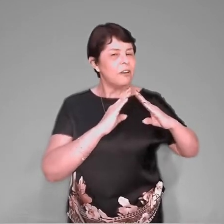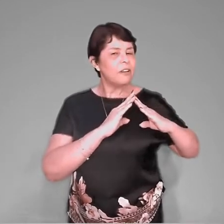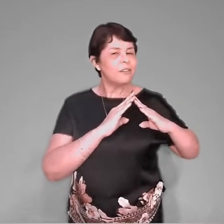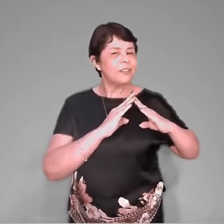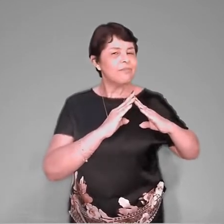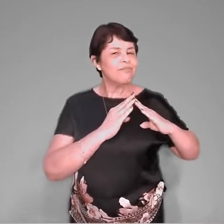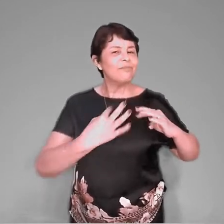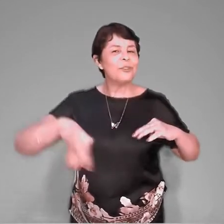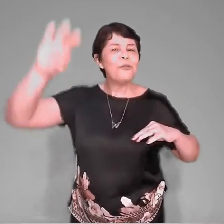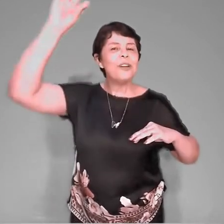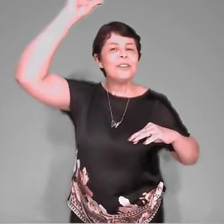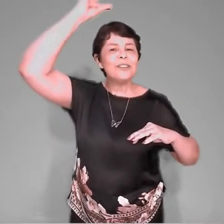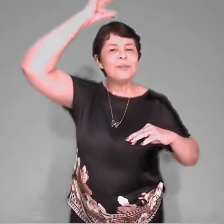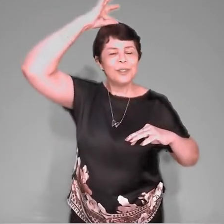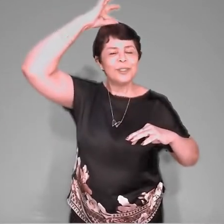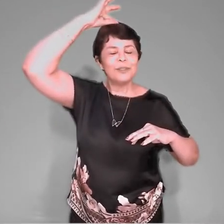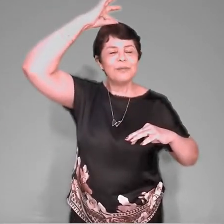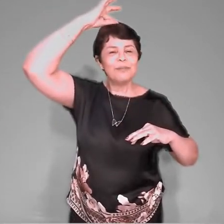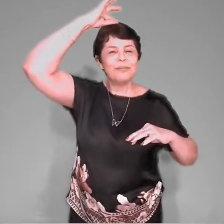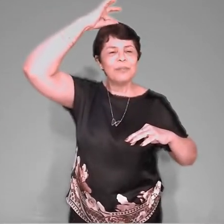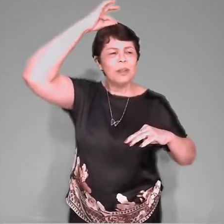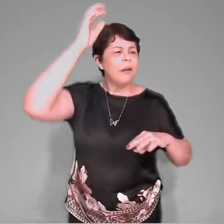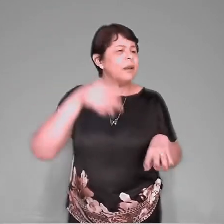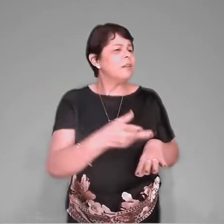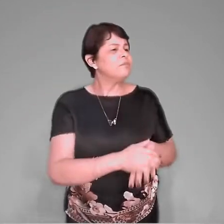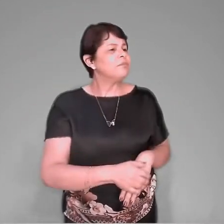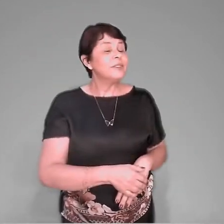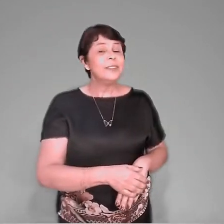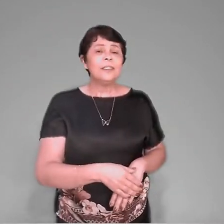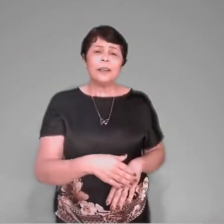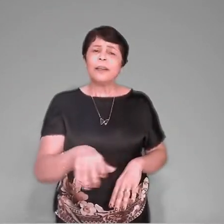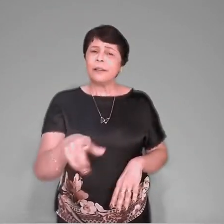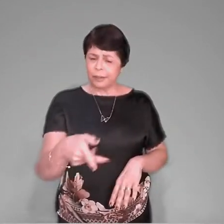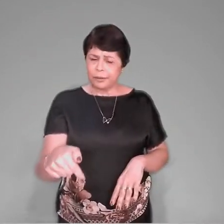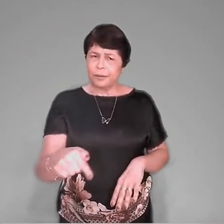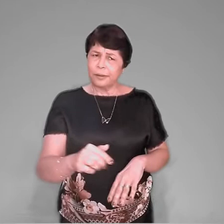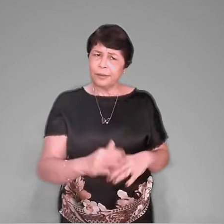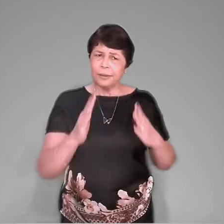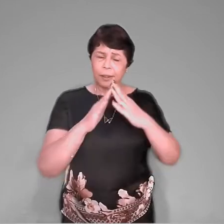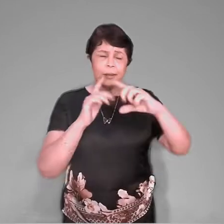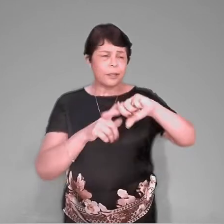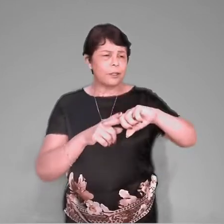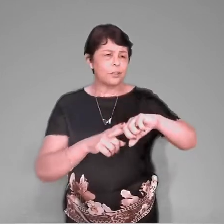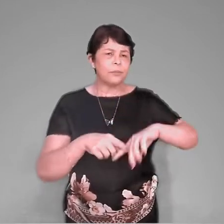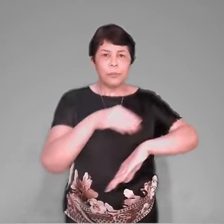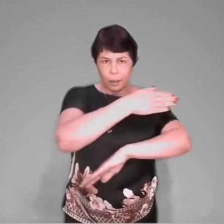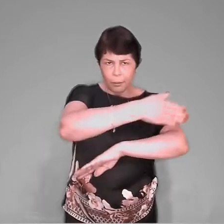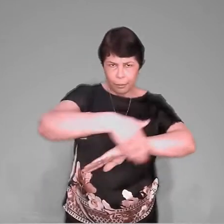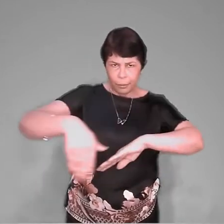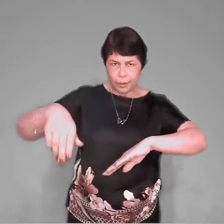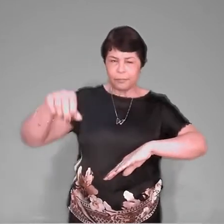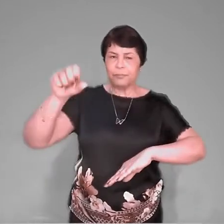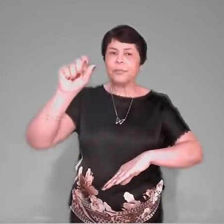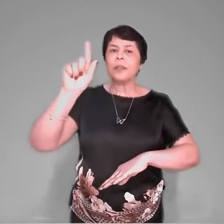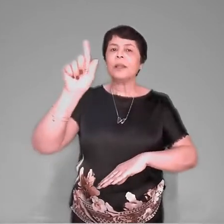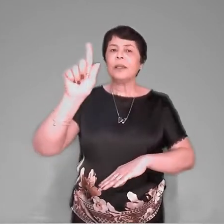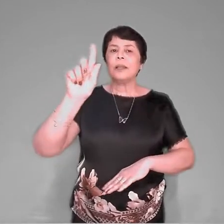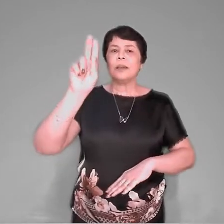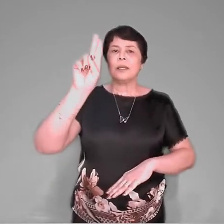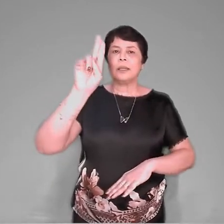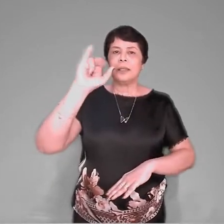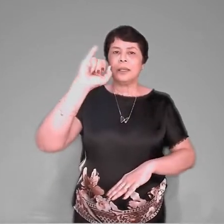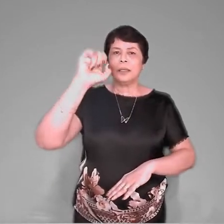não habita assim lá naquele lugar da Quintino. Não habita, ele não é assim. Mas nesse outro santuário a que